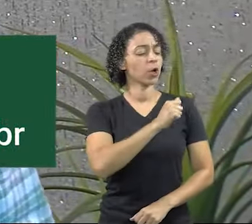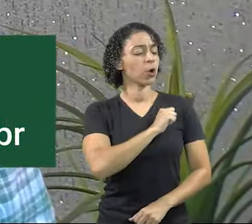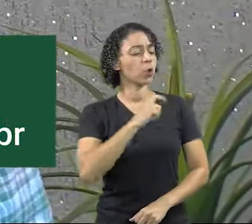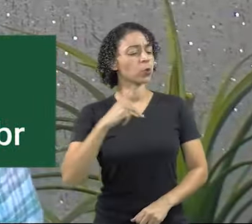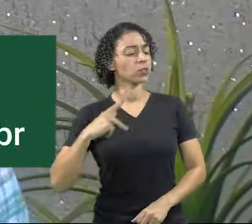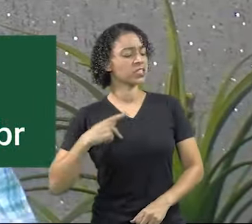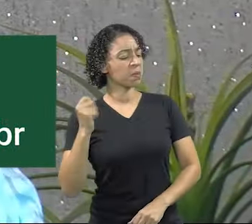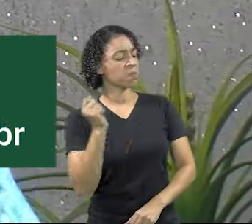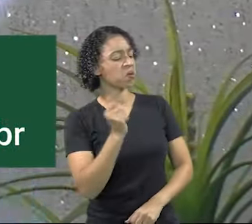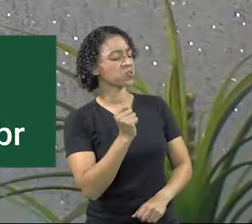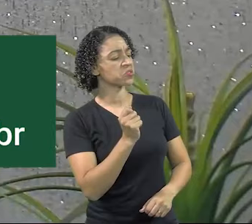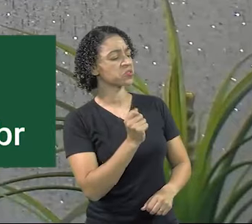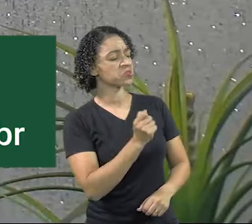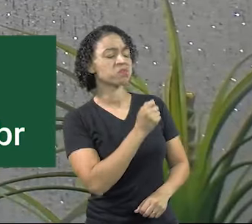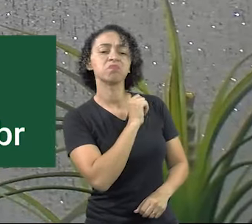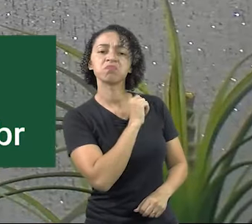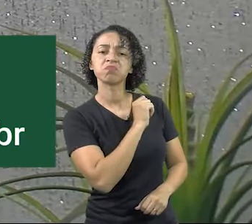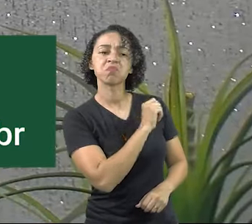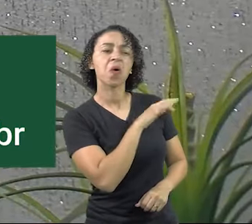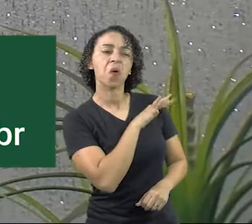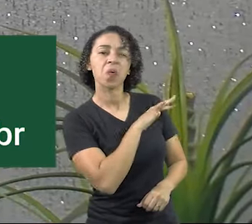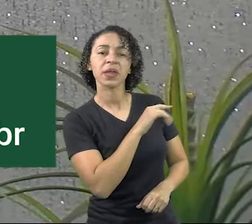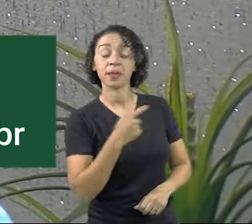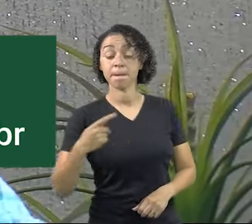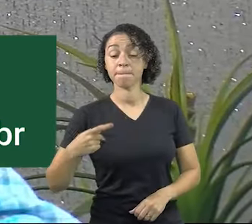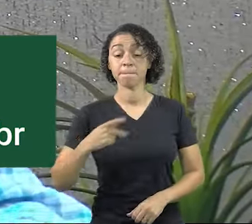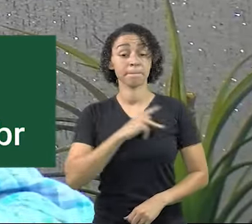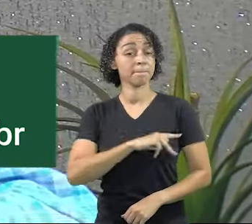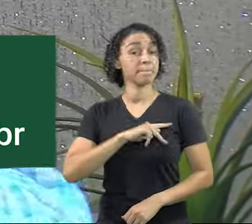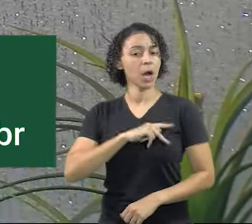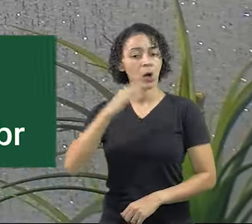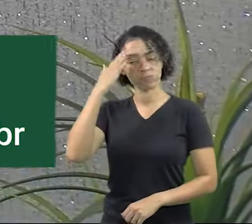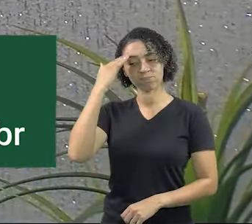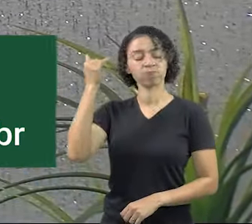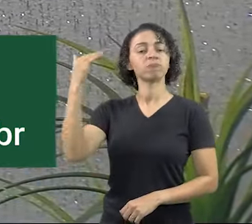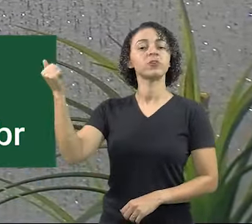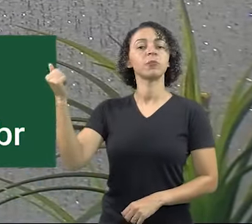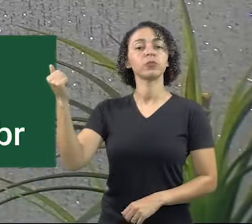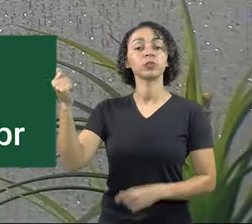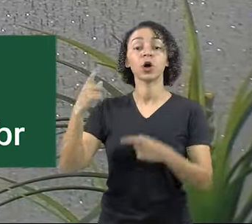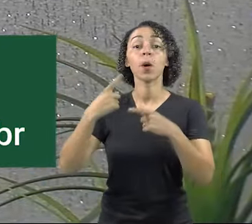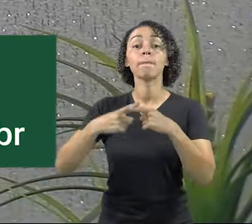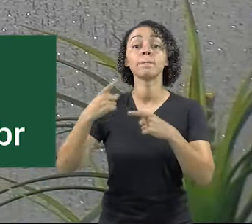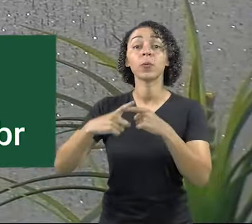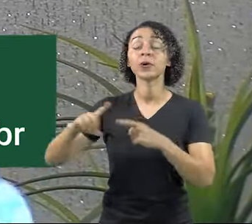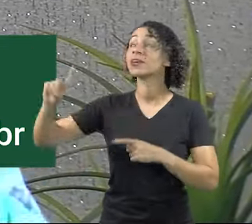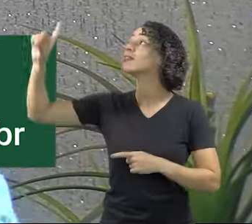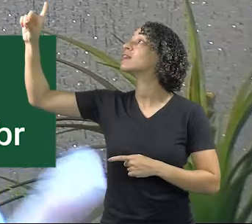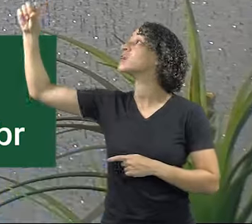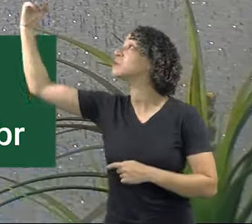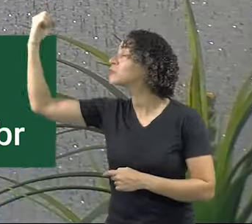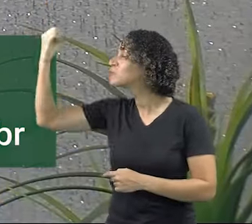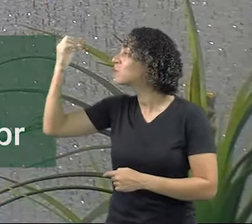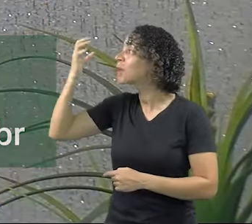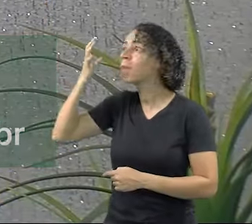receber revelações que o os apóstolos não receberam o apocalipse